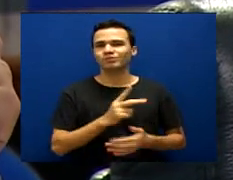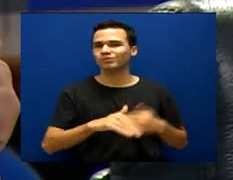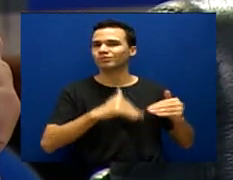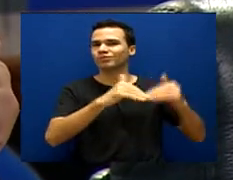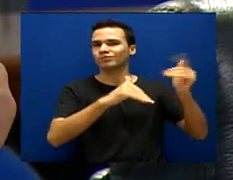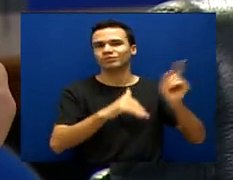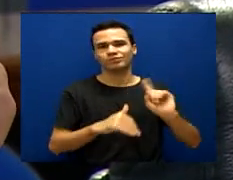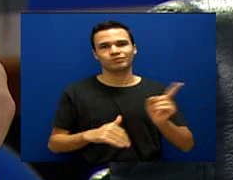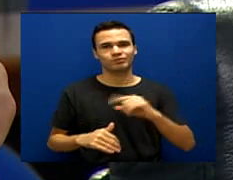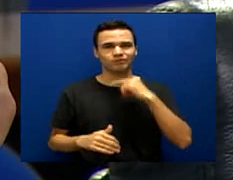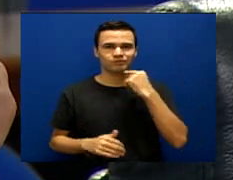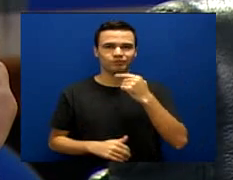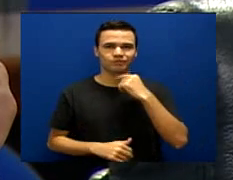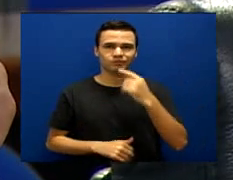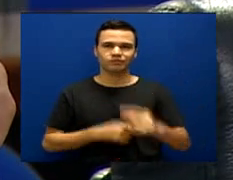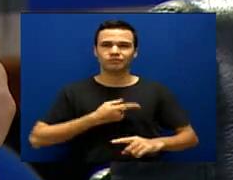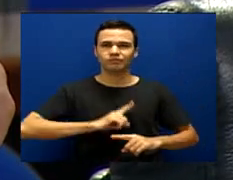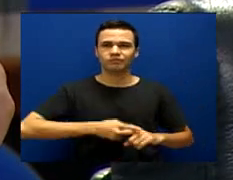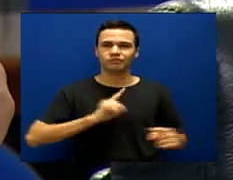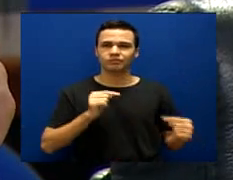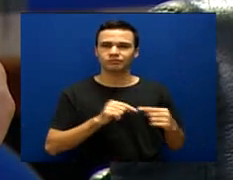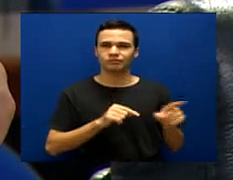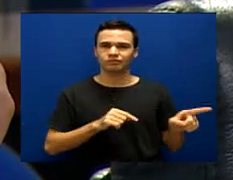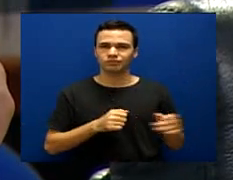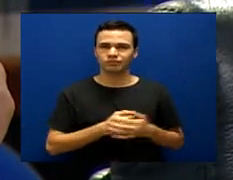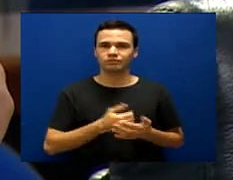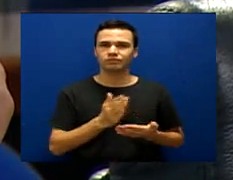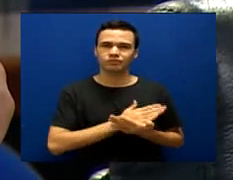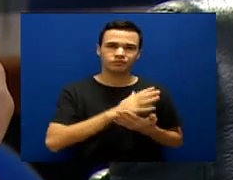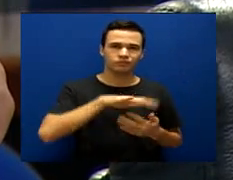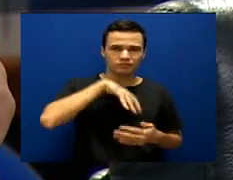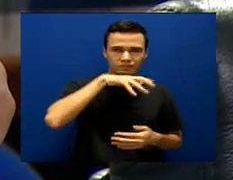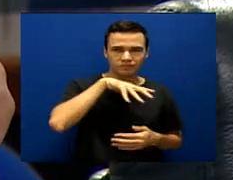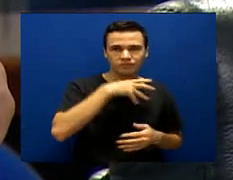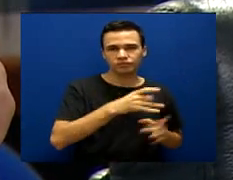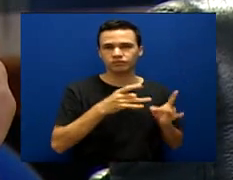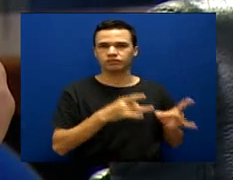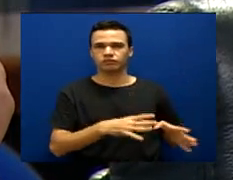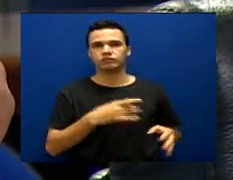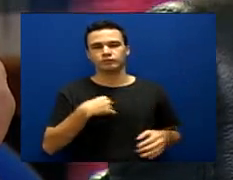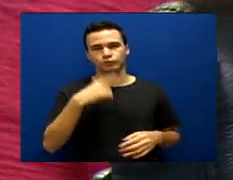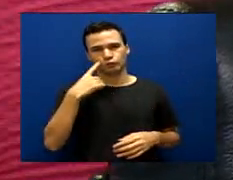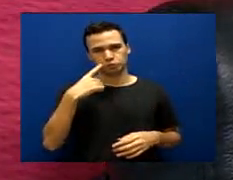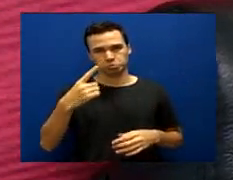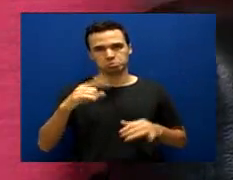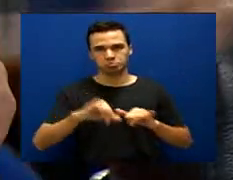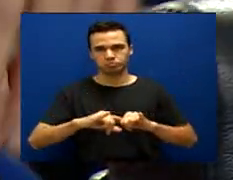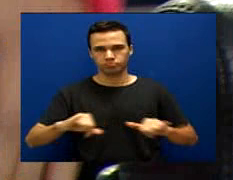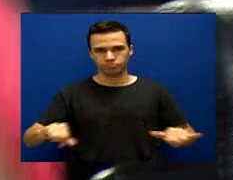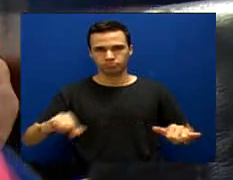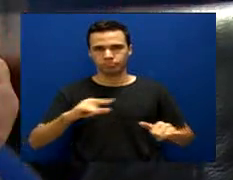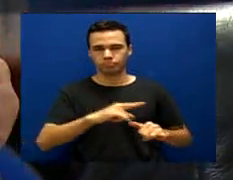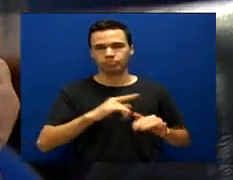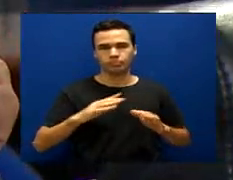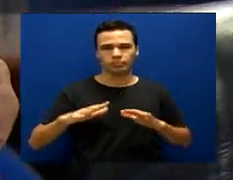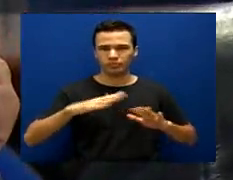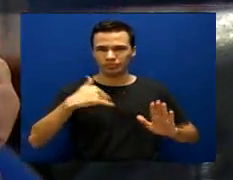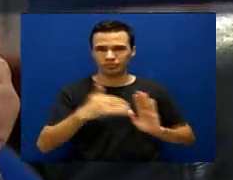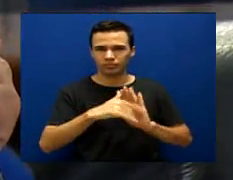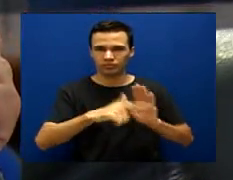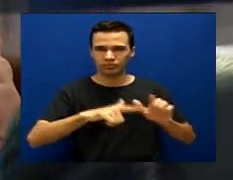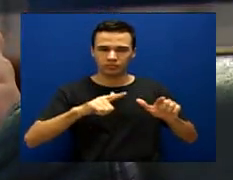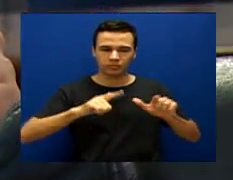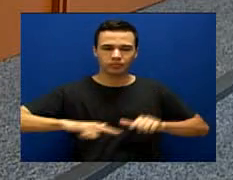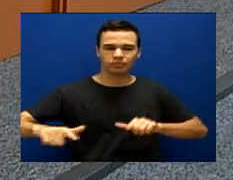andar. Em relação aos animais abandonados, eu vou passar uma breve informação sobre os abrigos de Sorocaba, que eu